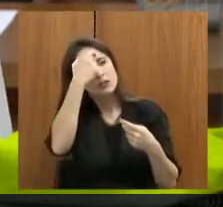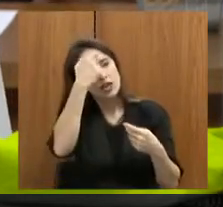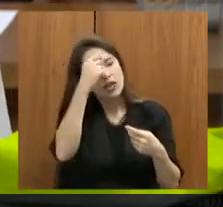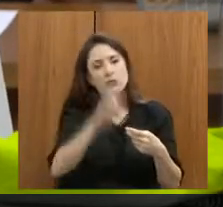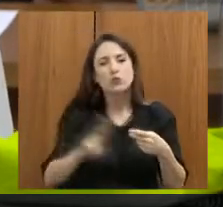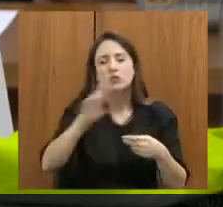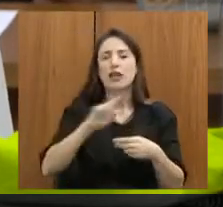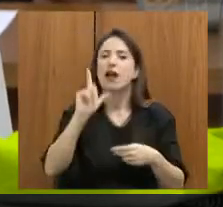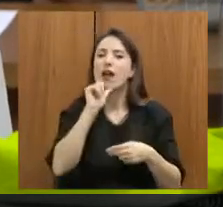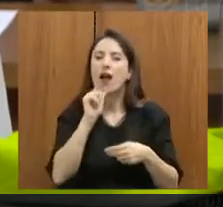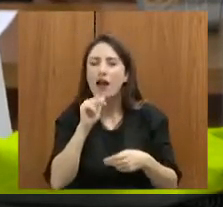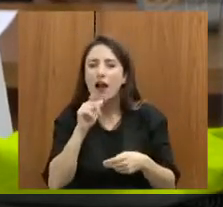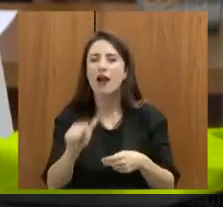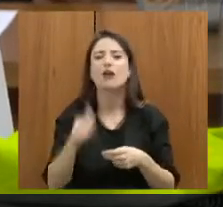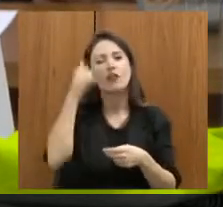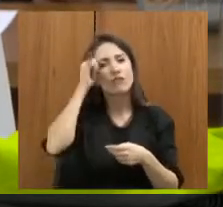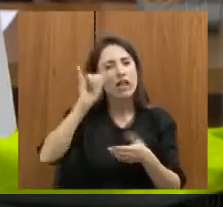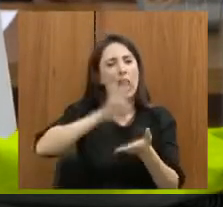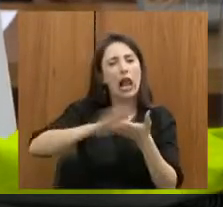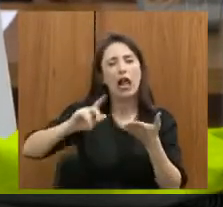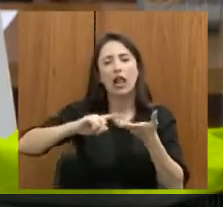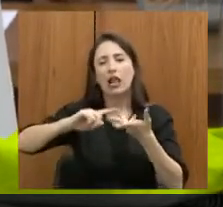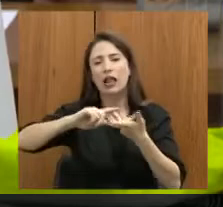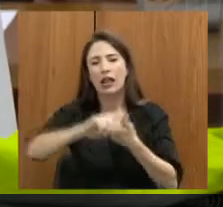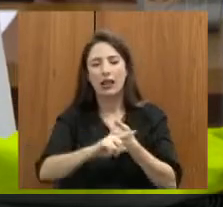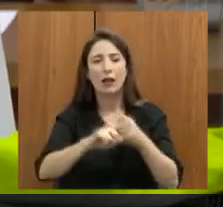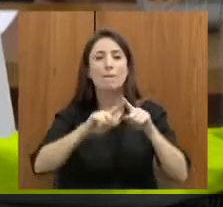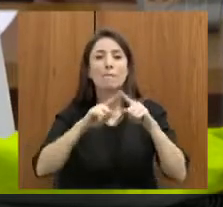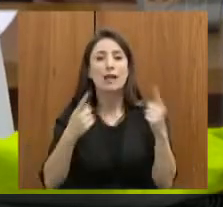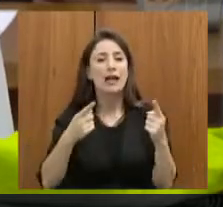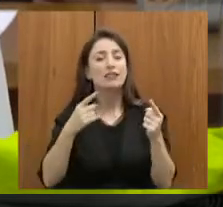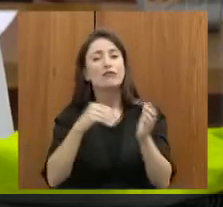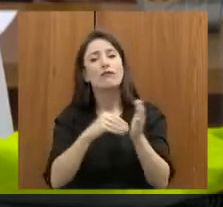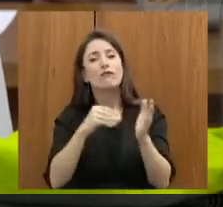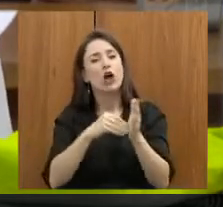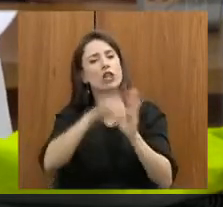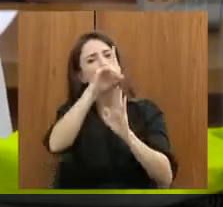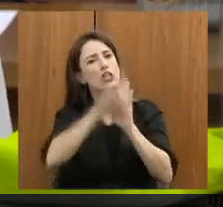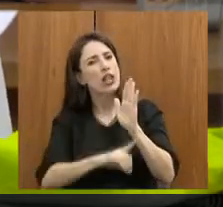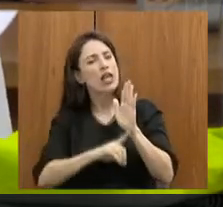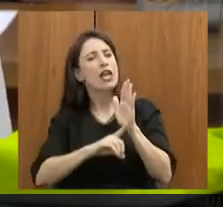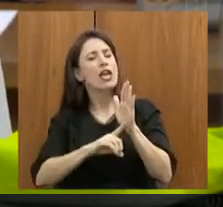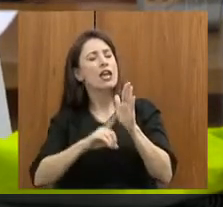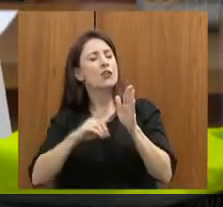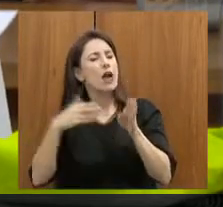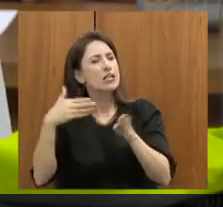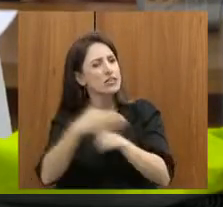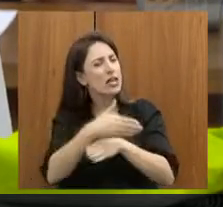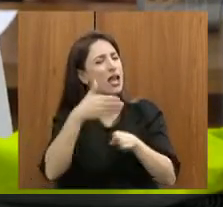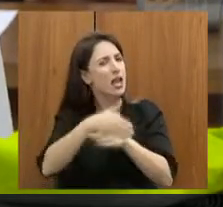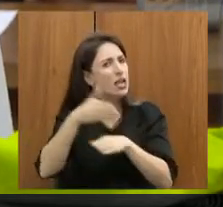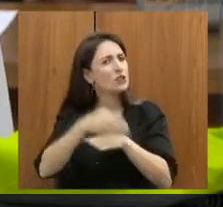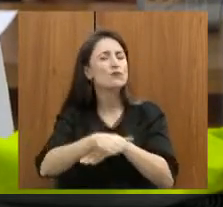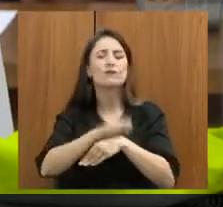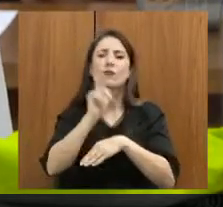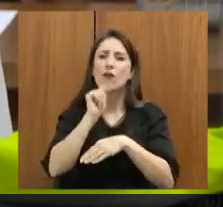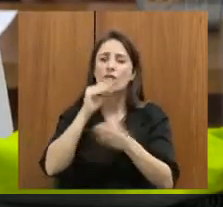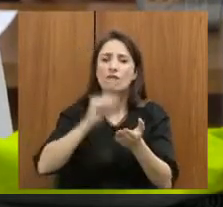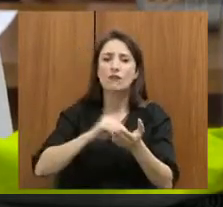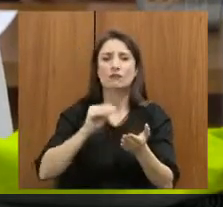entendimentos não temos direitos que nos garante acesso a ela e de vez em quando